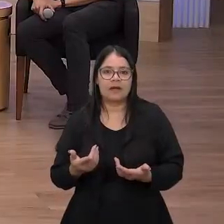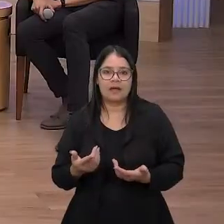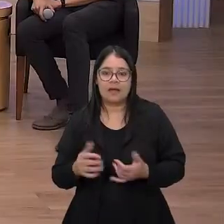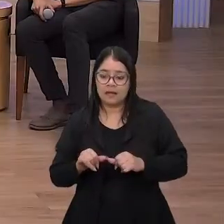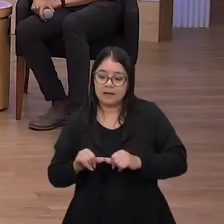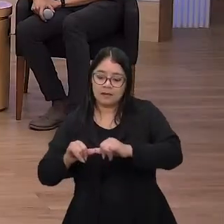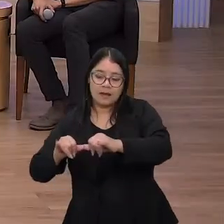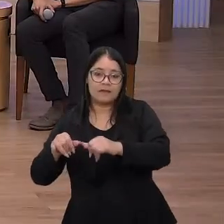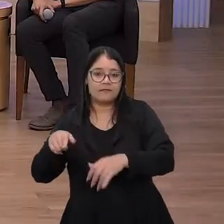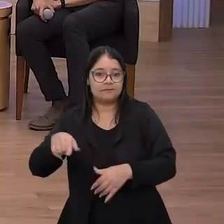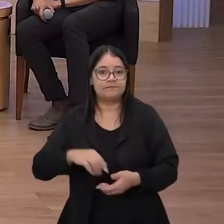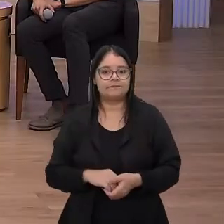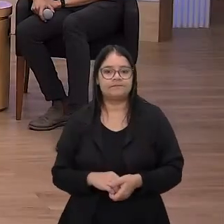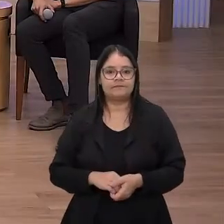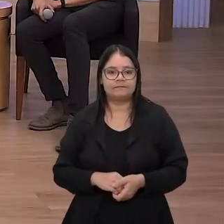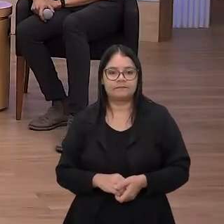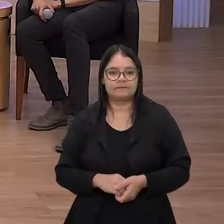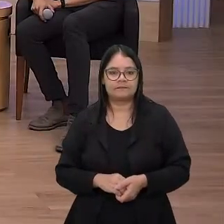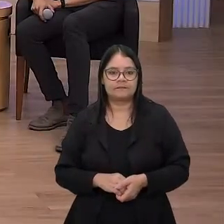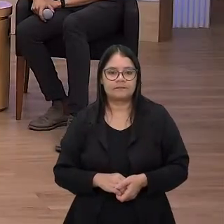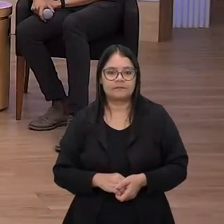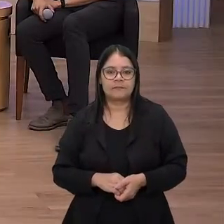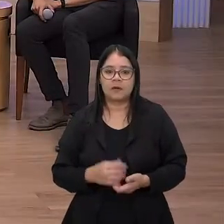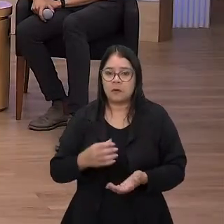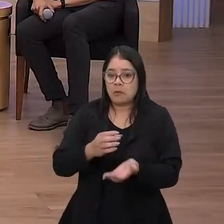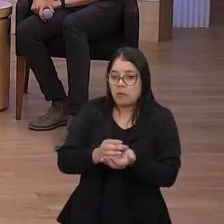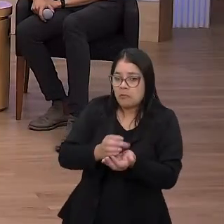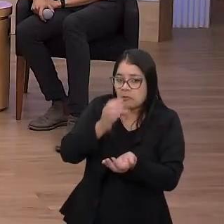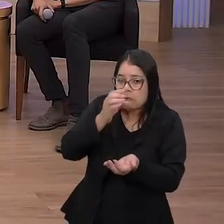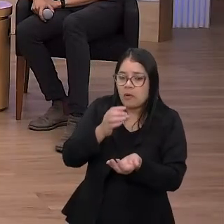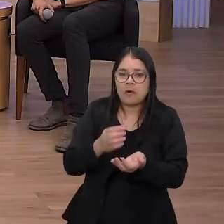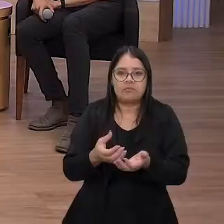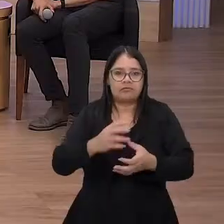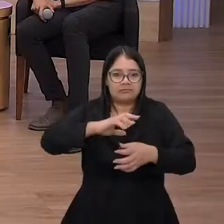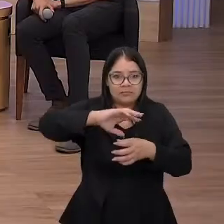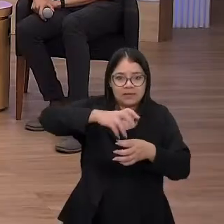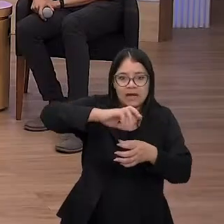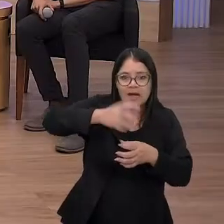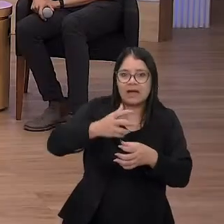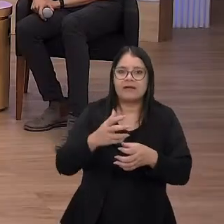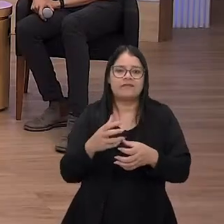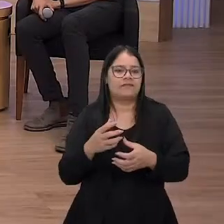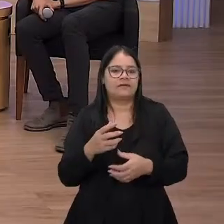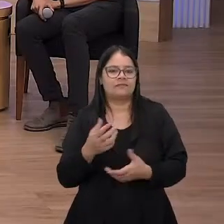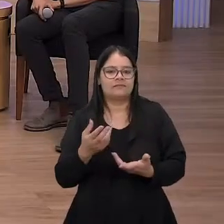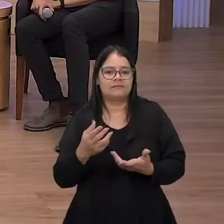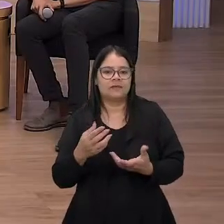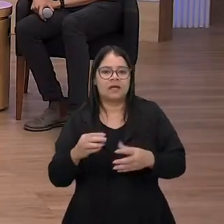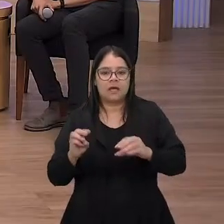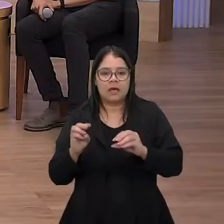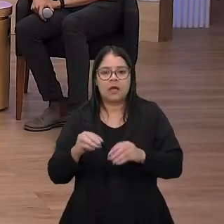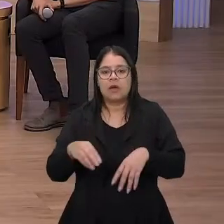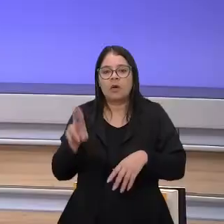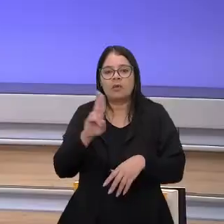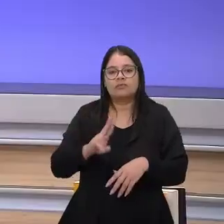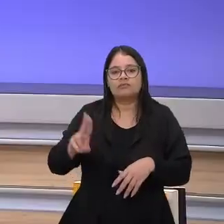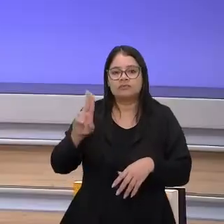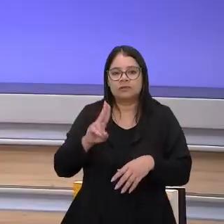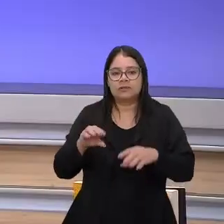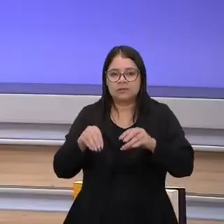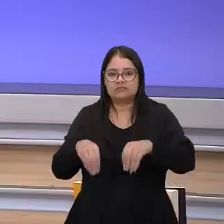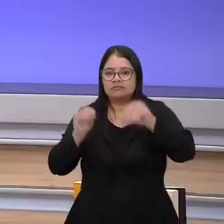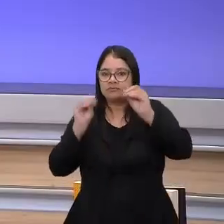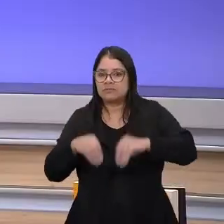bag dele. Questão do copo, garrafa, não utilize o descartável. Nós temos aqui os nossos copinhos,